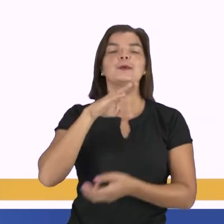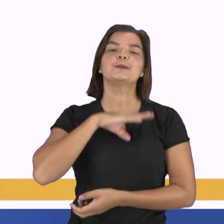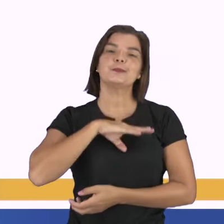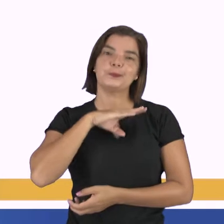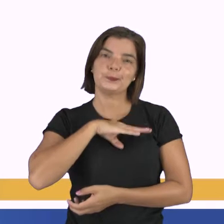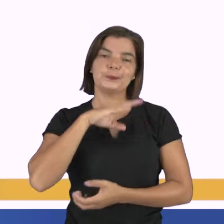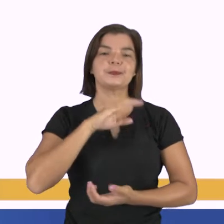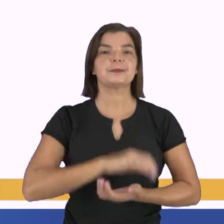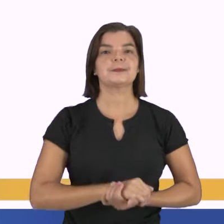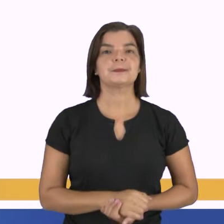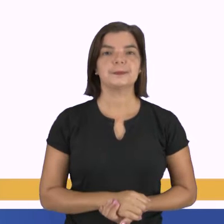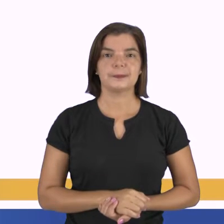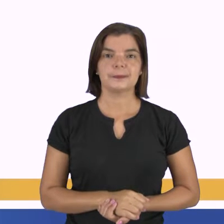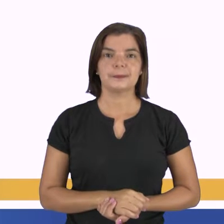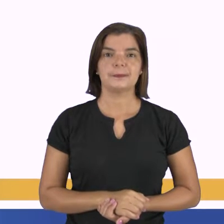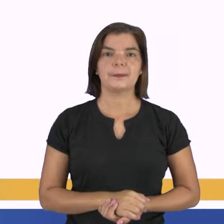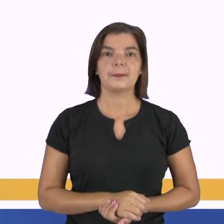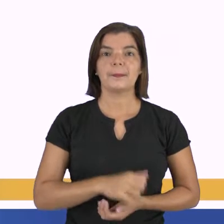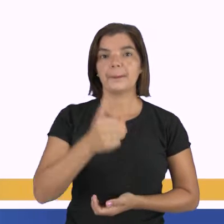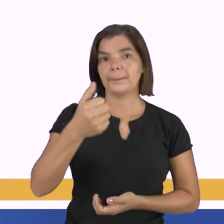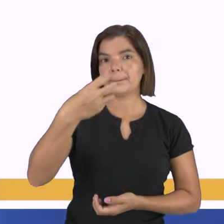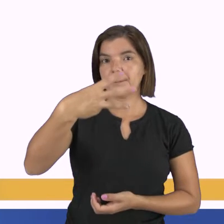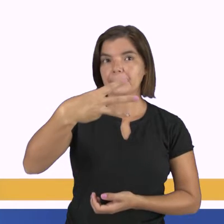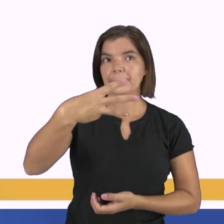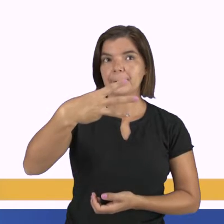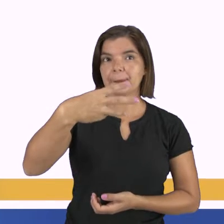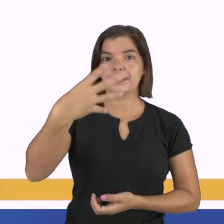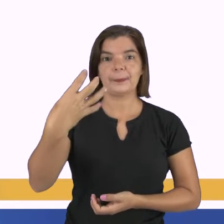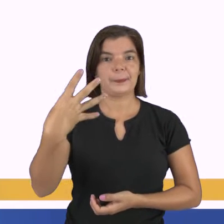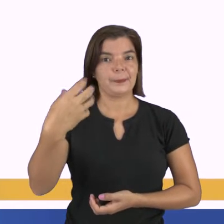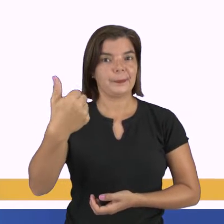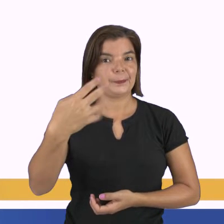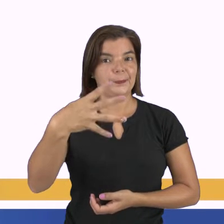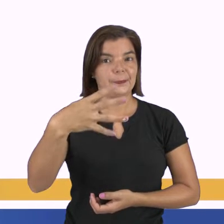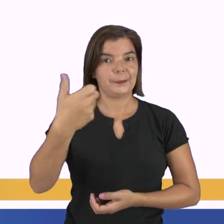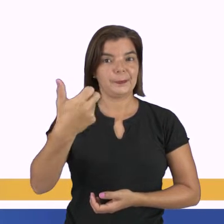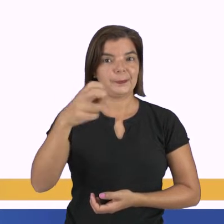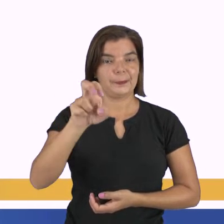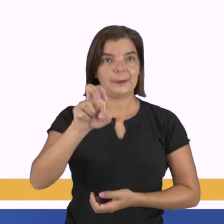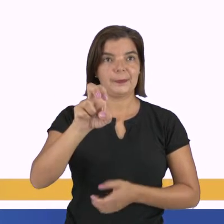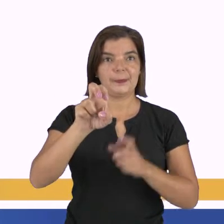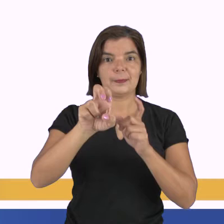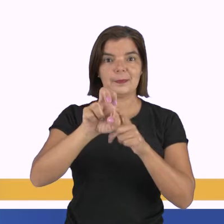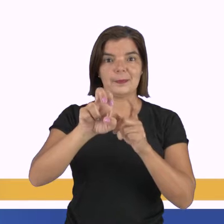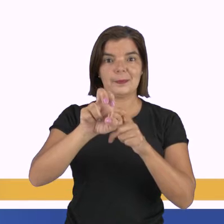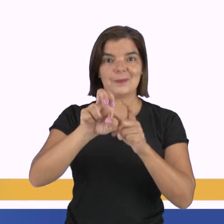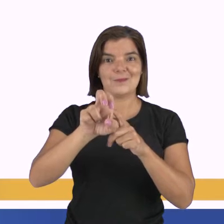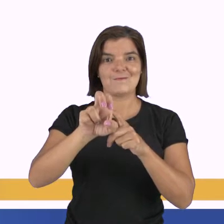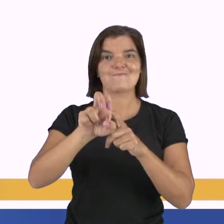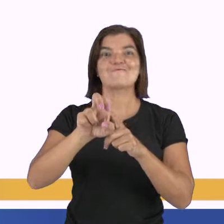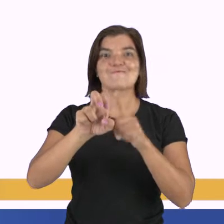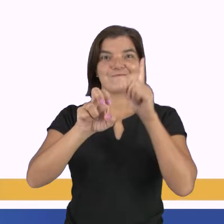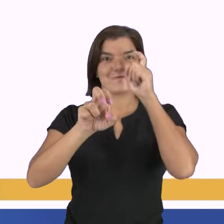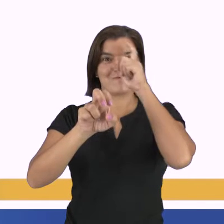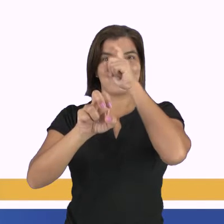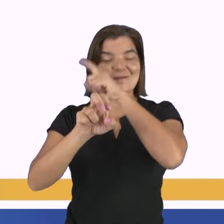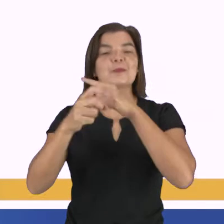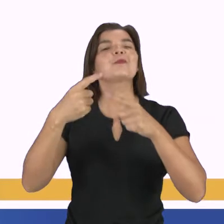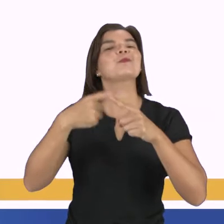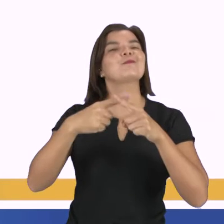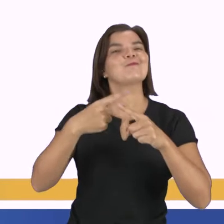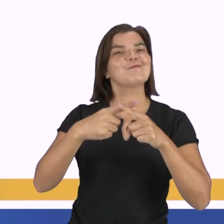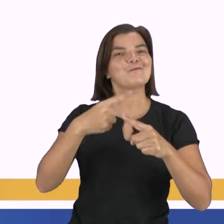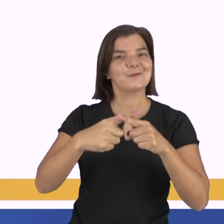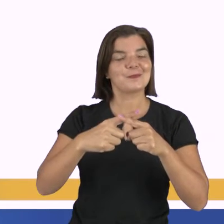doce em português. Doce. 13, 14, 15. Agora o bicho vai pegar, pessoal. Por